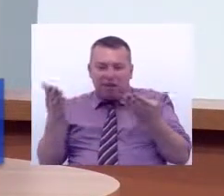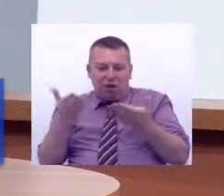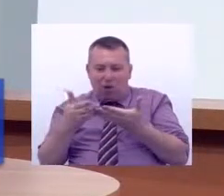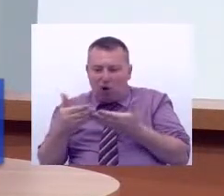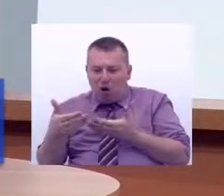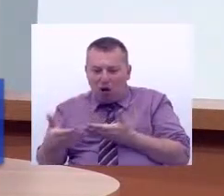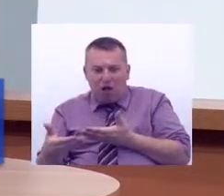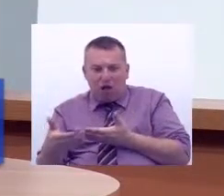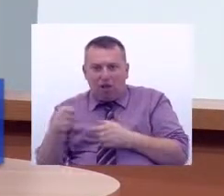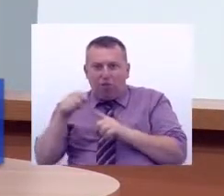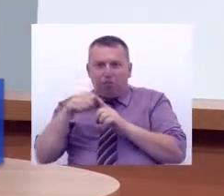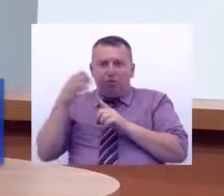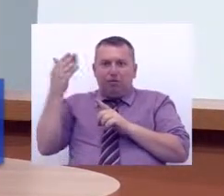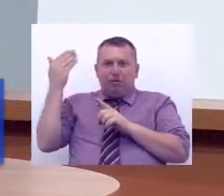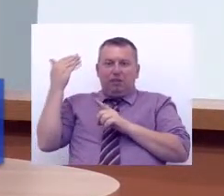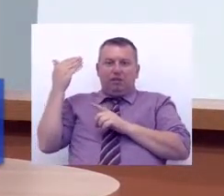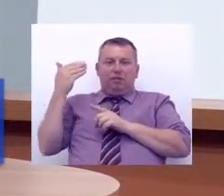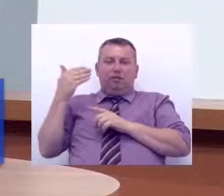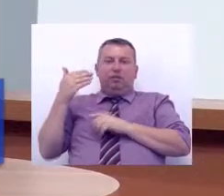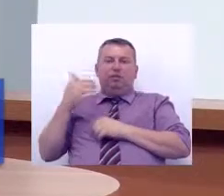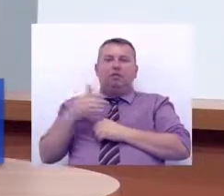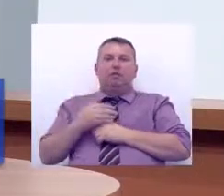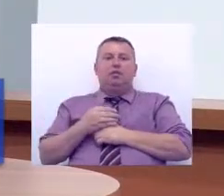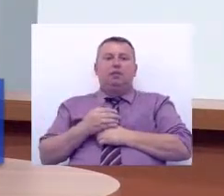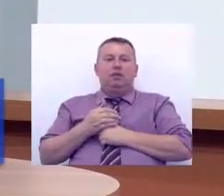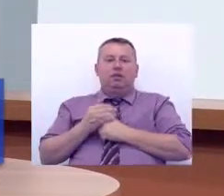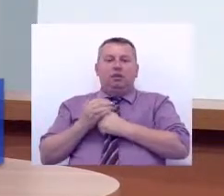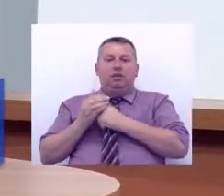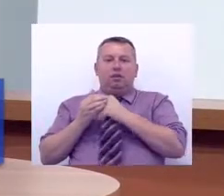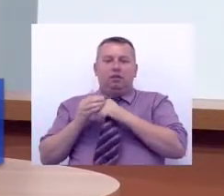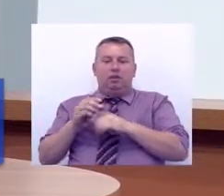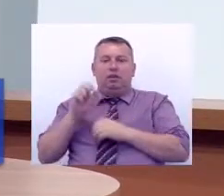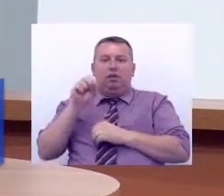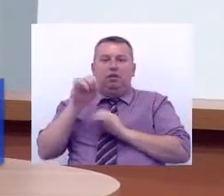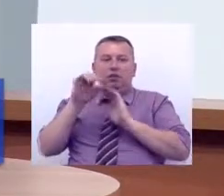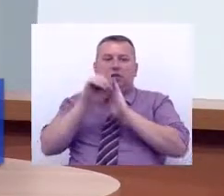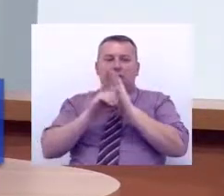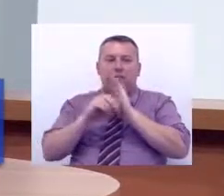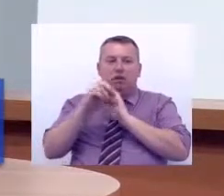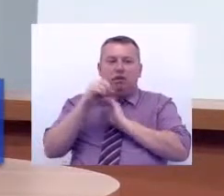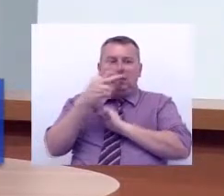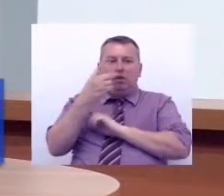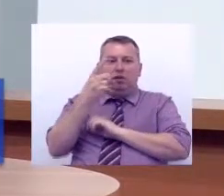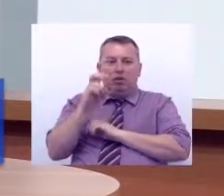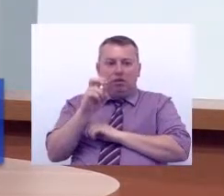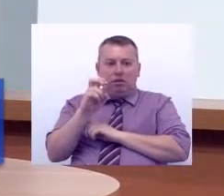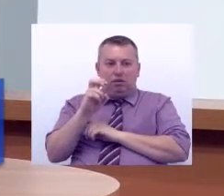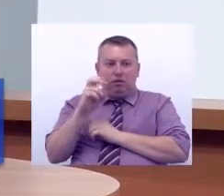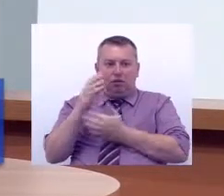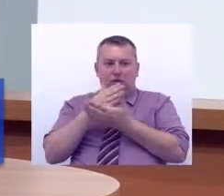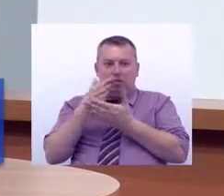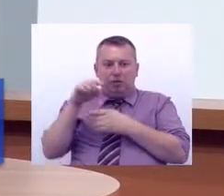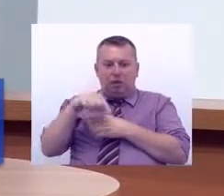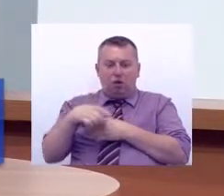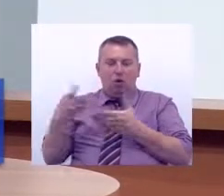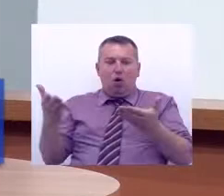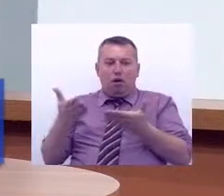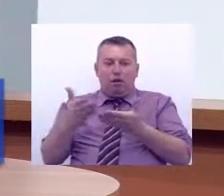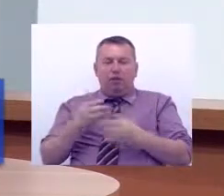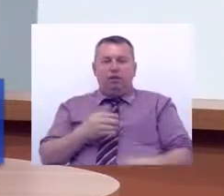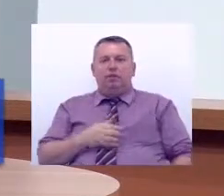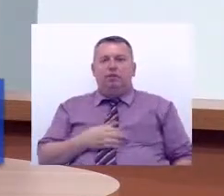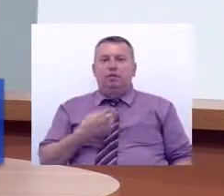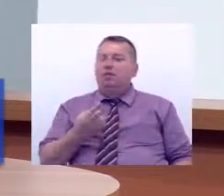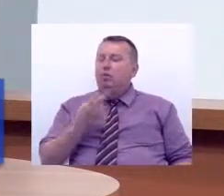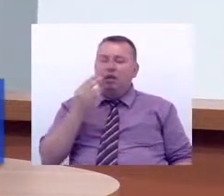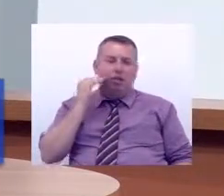no mês passado. Se está no orçamento de 2015, como a obra vai começar esse ano? Né?